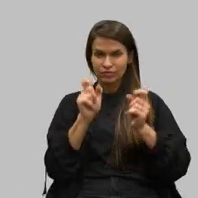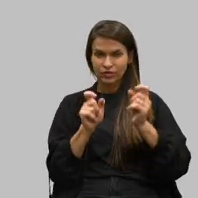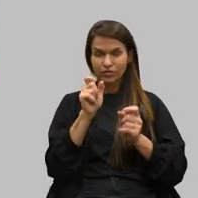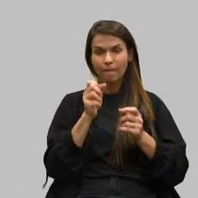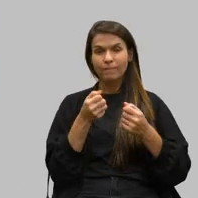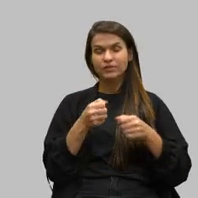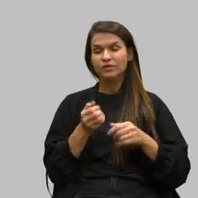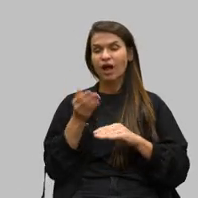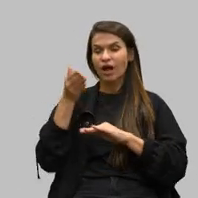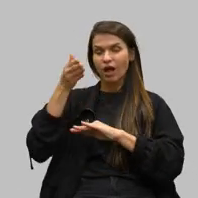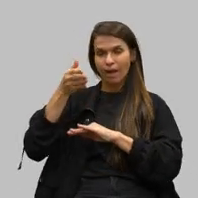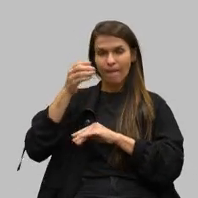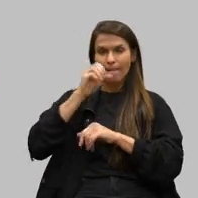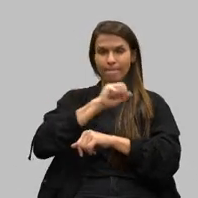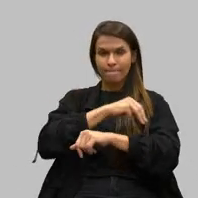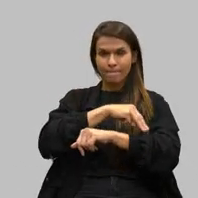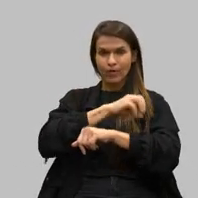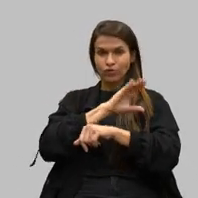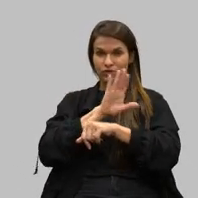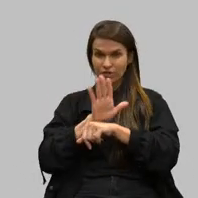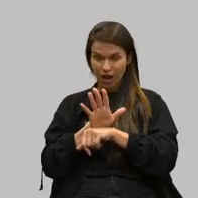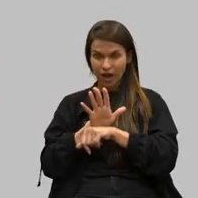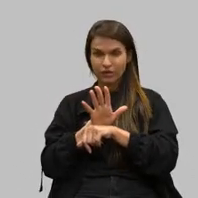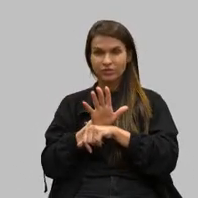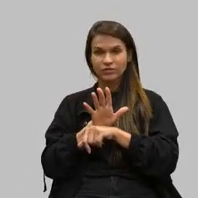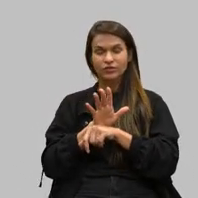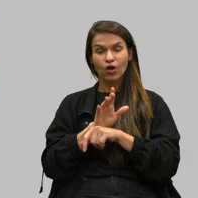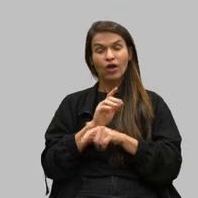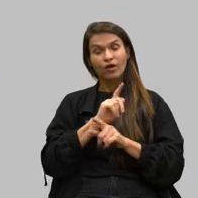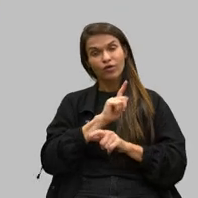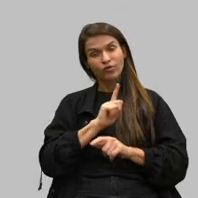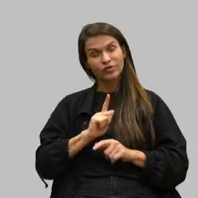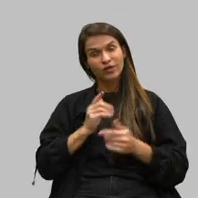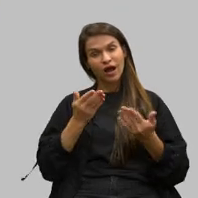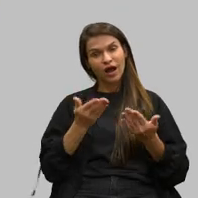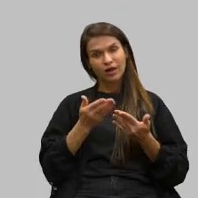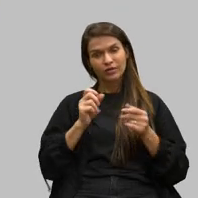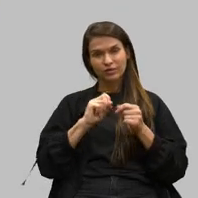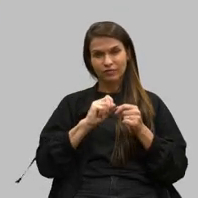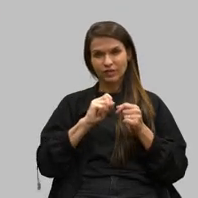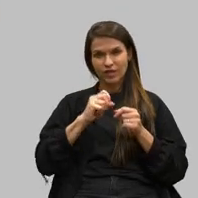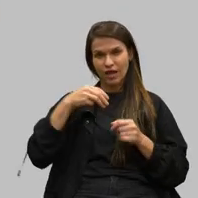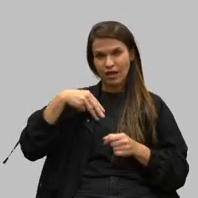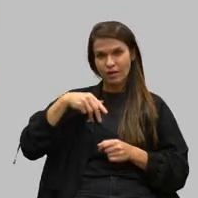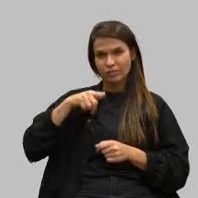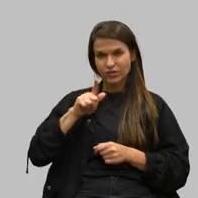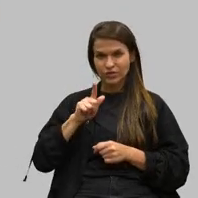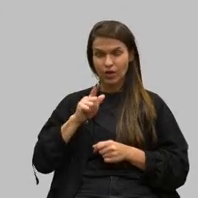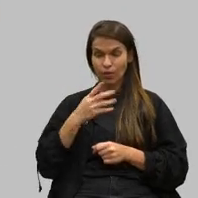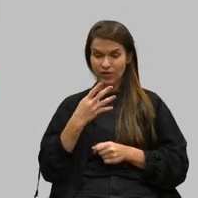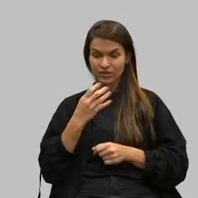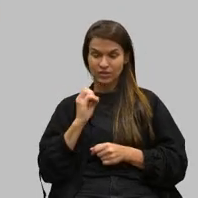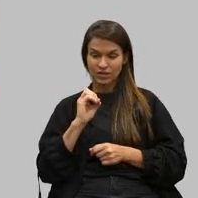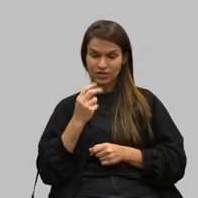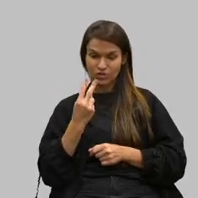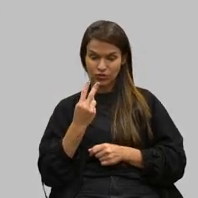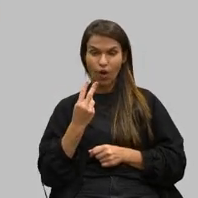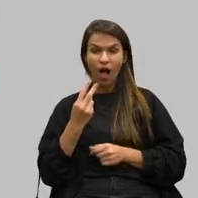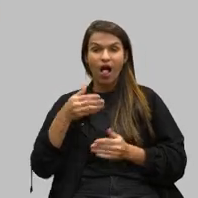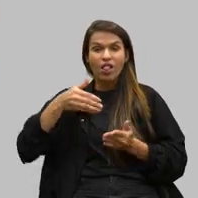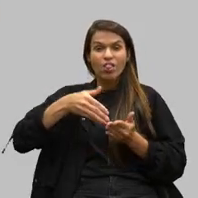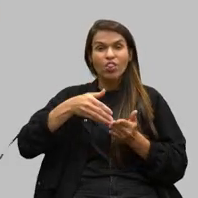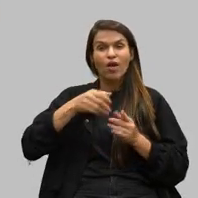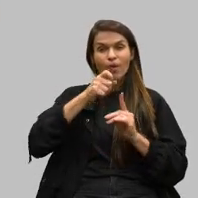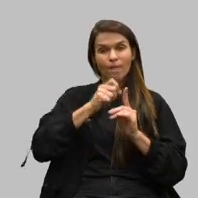para Montes Claros ainda e o governador agora está fazendo a MG402. Até outubro nós já teremos